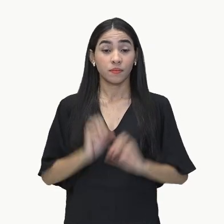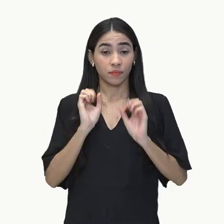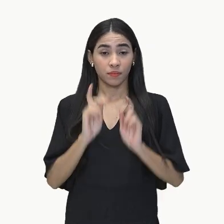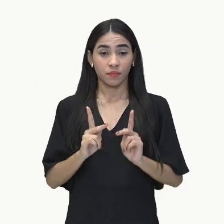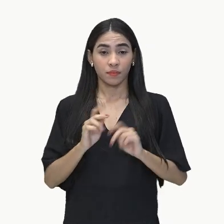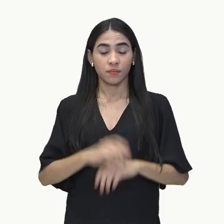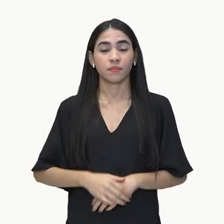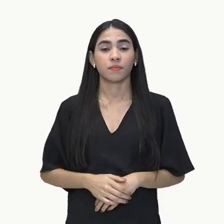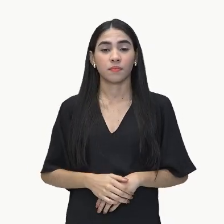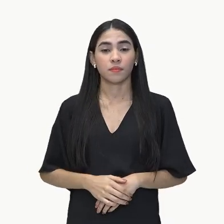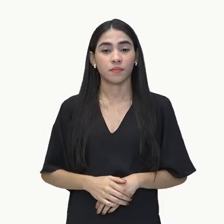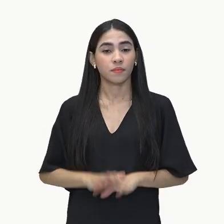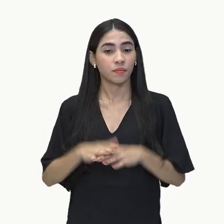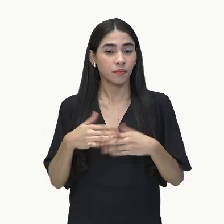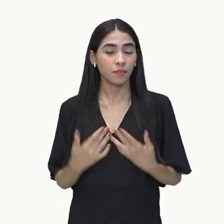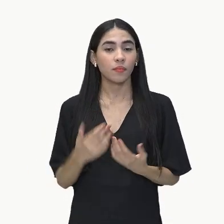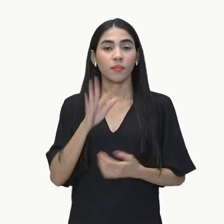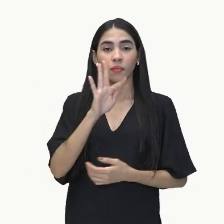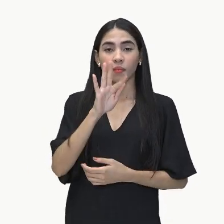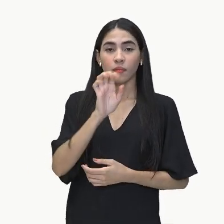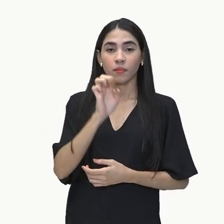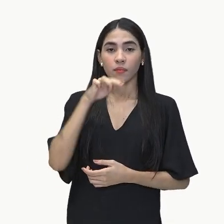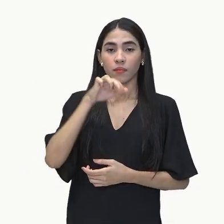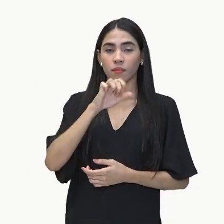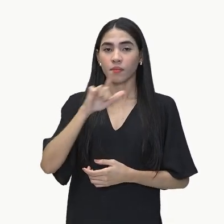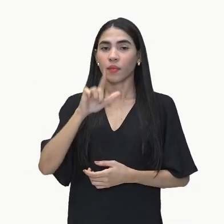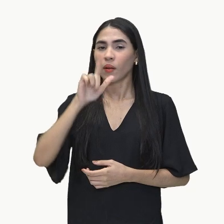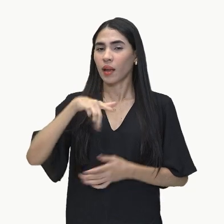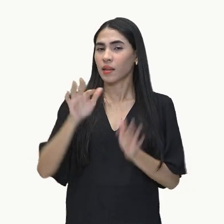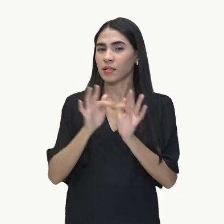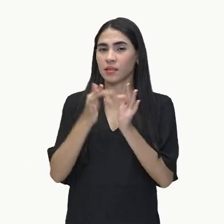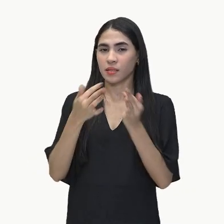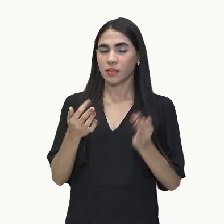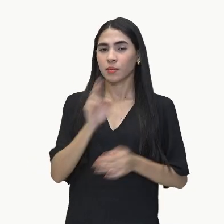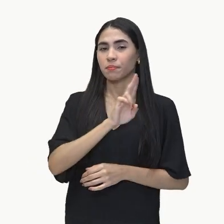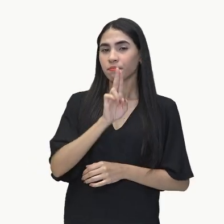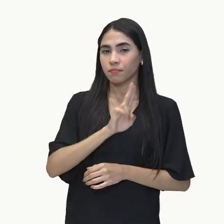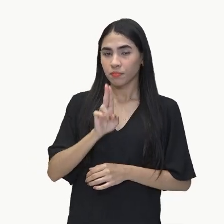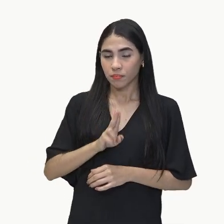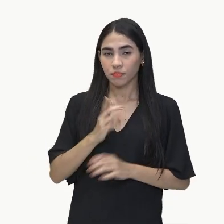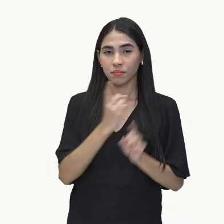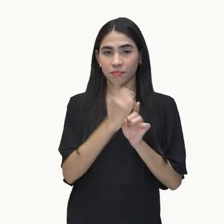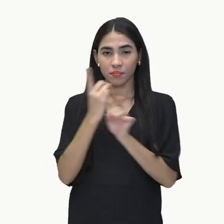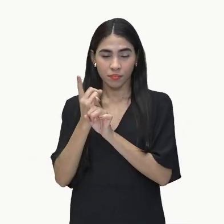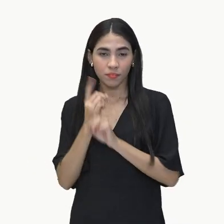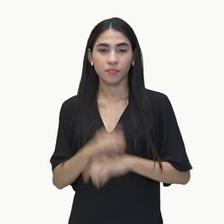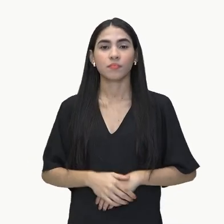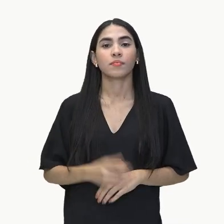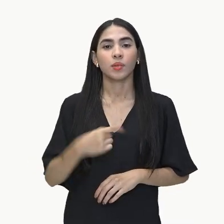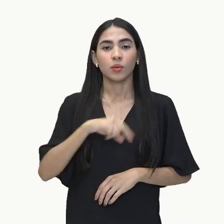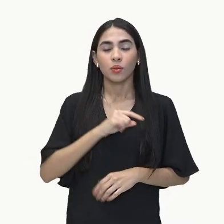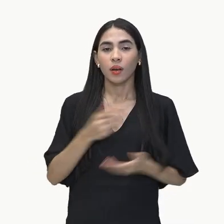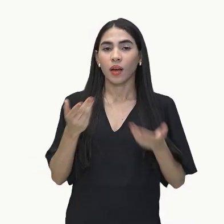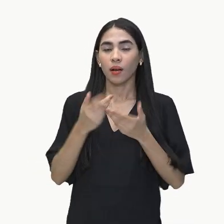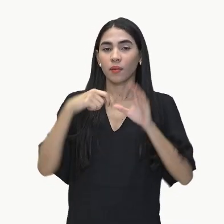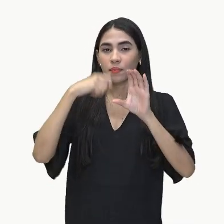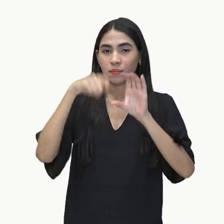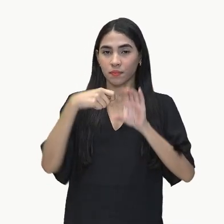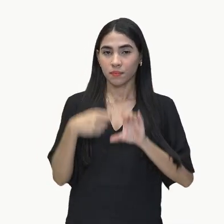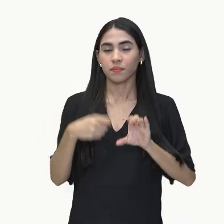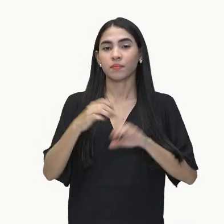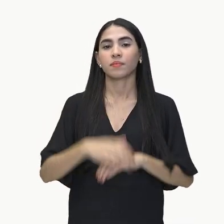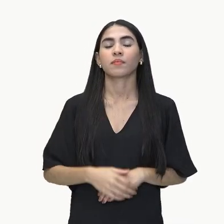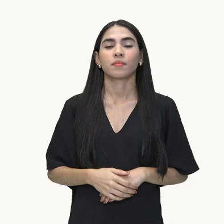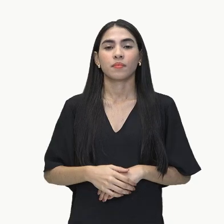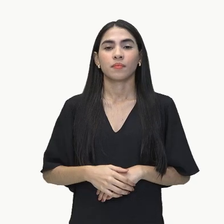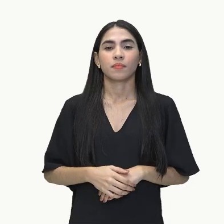Ok? E aí, como os fenóis, eles são bem simples de nomear, de identificar, nós vamos assistir aqui a